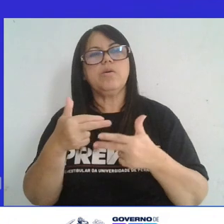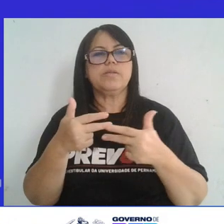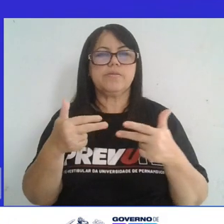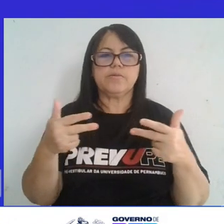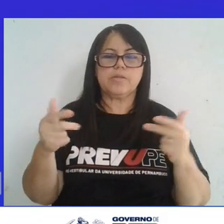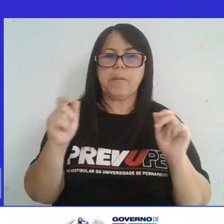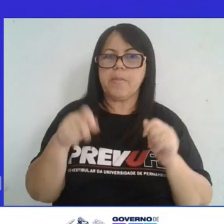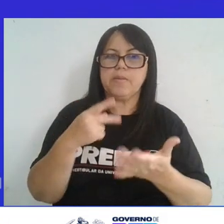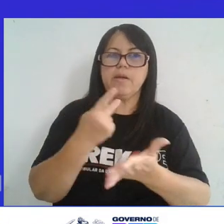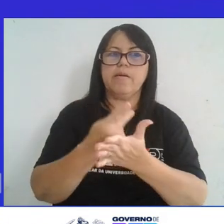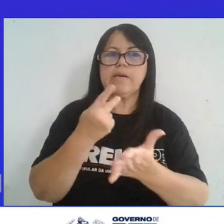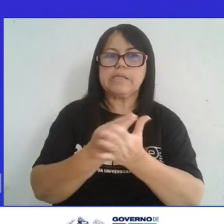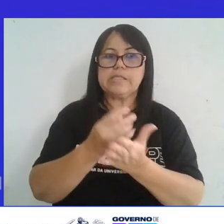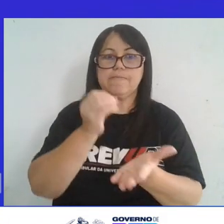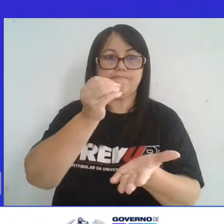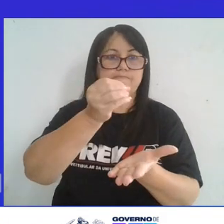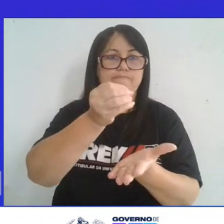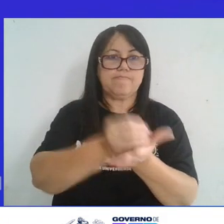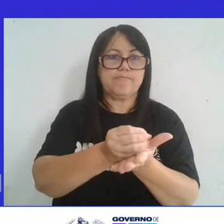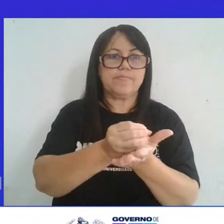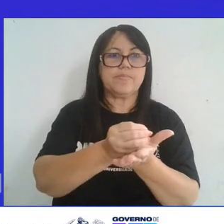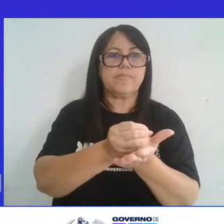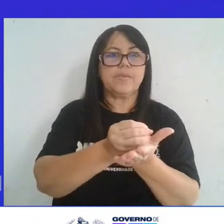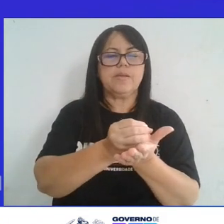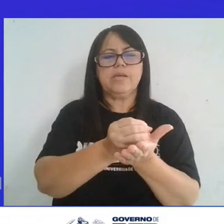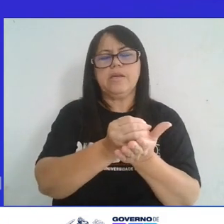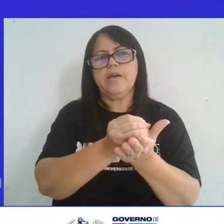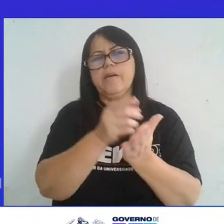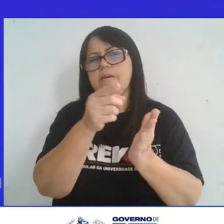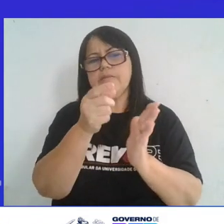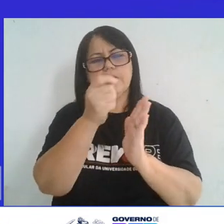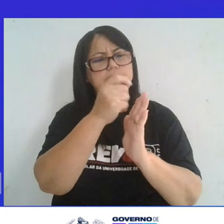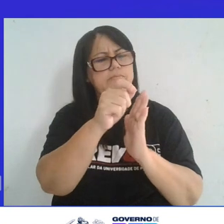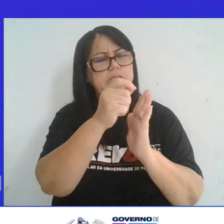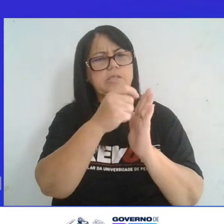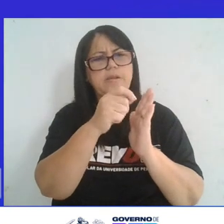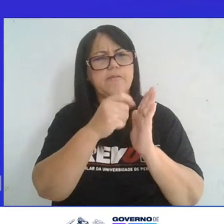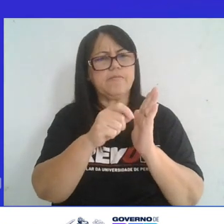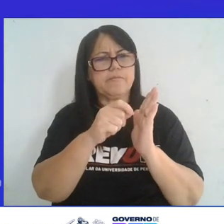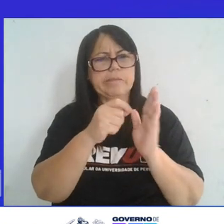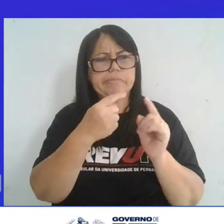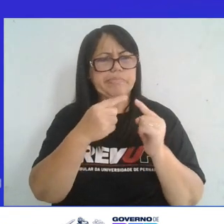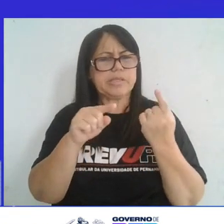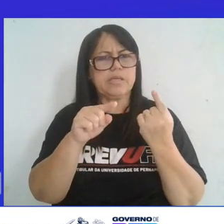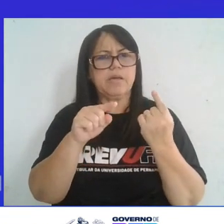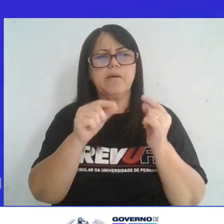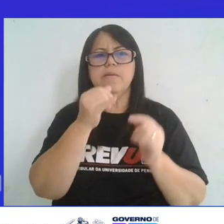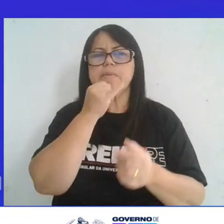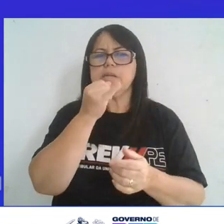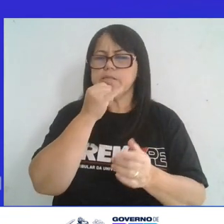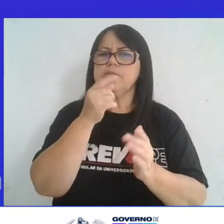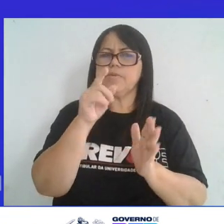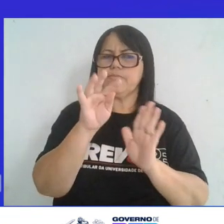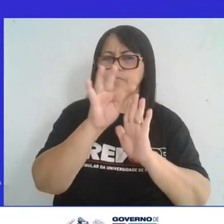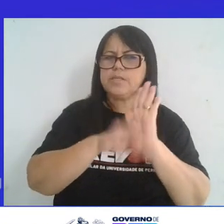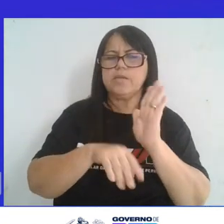Outros fatores que também levam a nota zero seriam parte desconectada, né? Então, o que seria parte desconectada? De repente, você